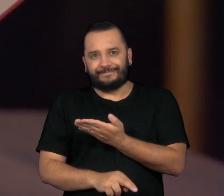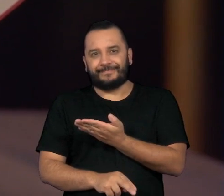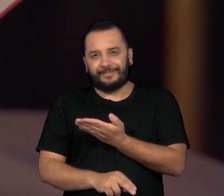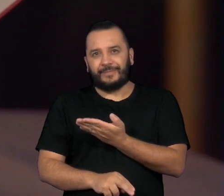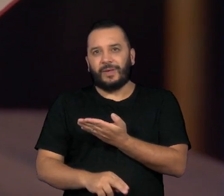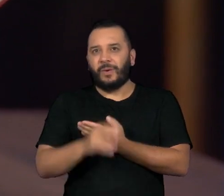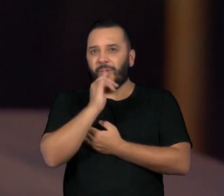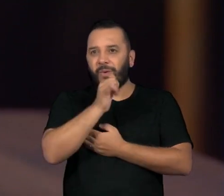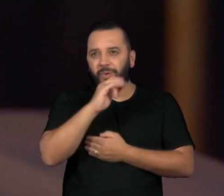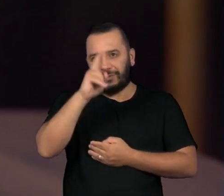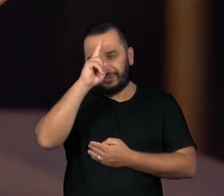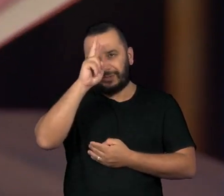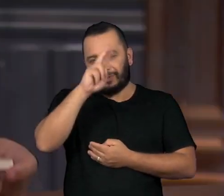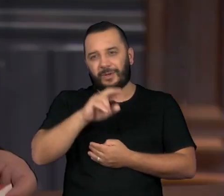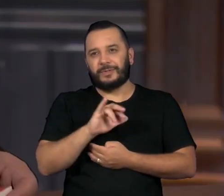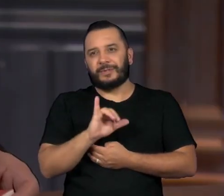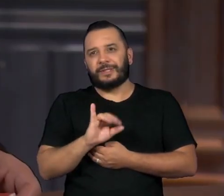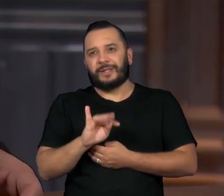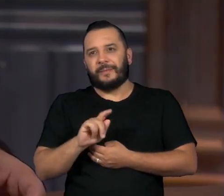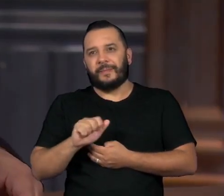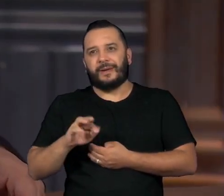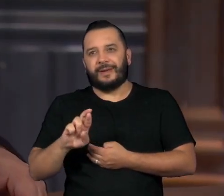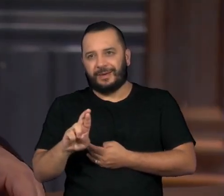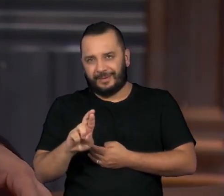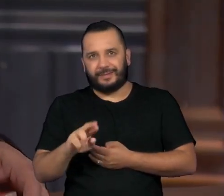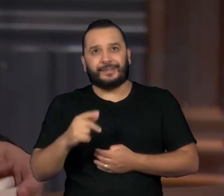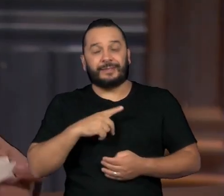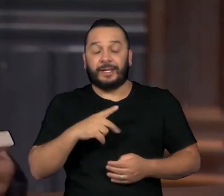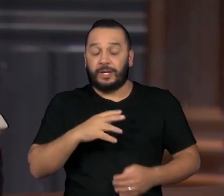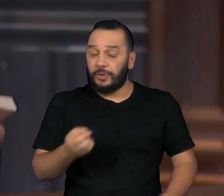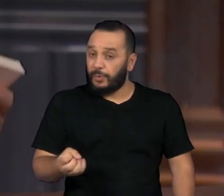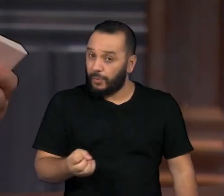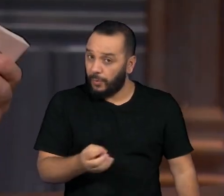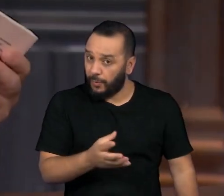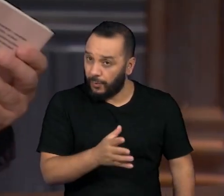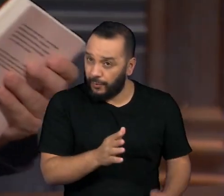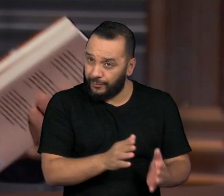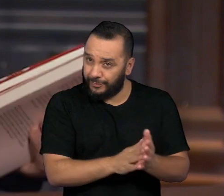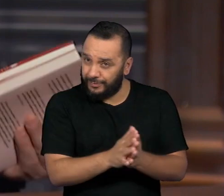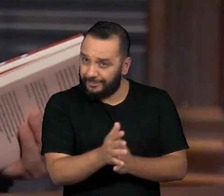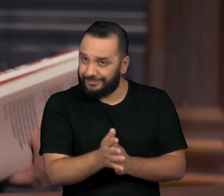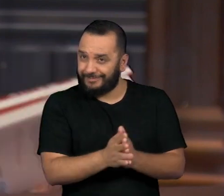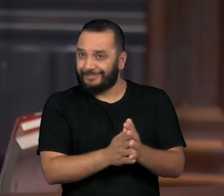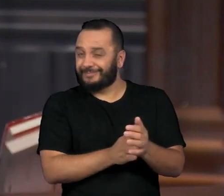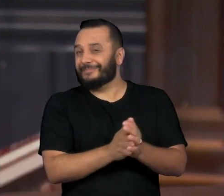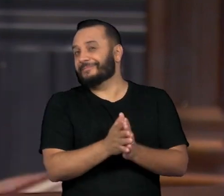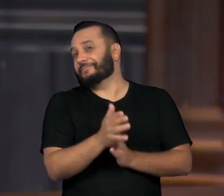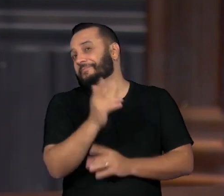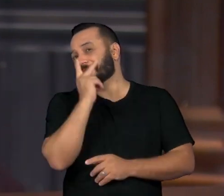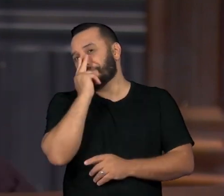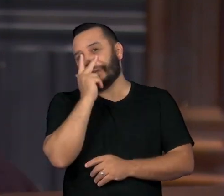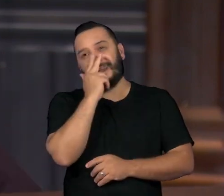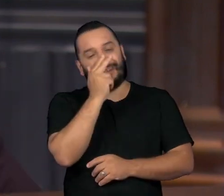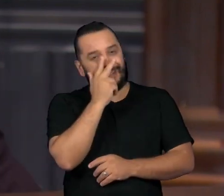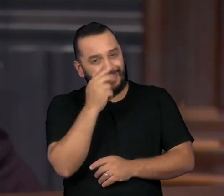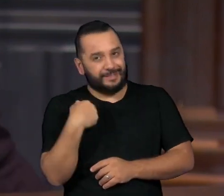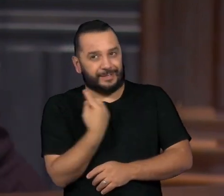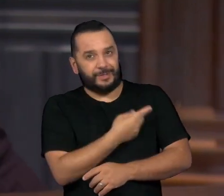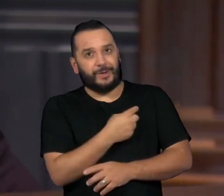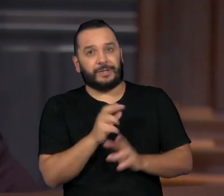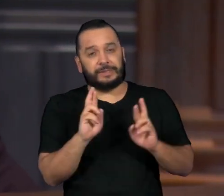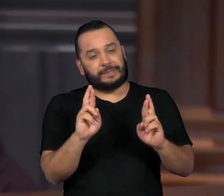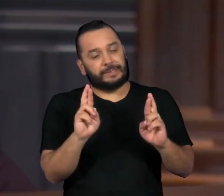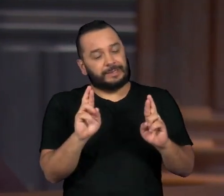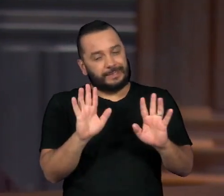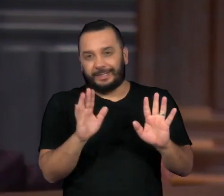Vieira Júnior. E tem um outro vindo aí que parece que estamos aí com expectativa. Não quero